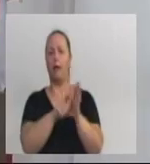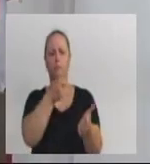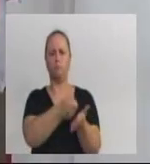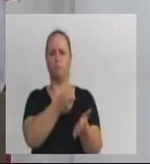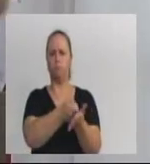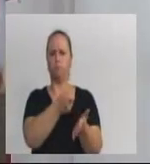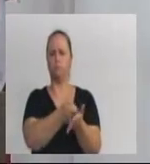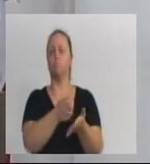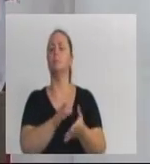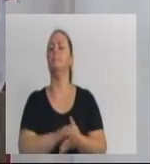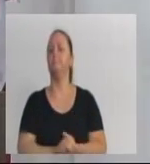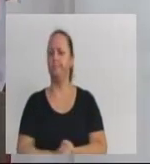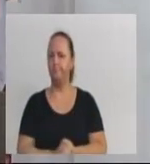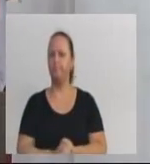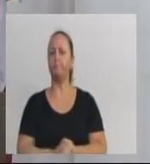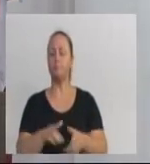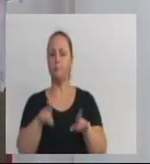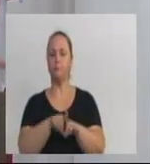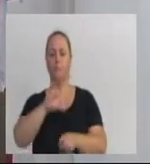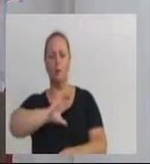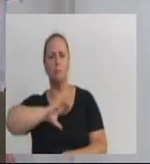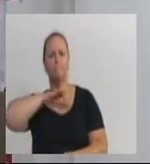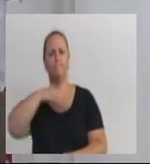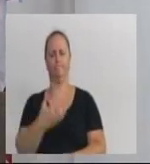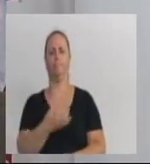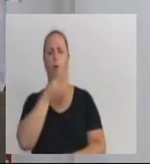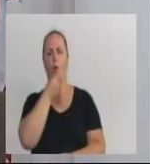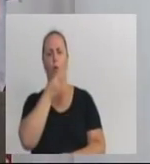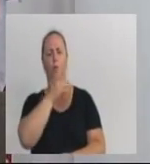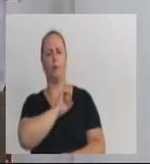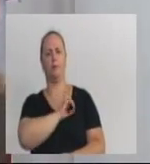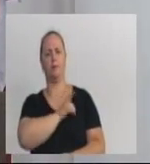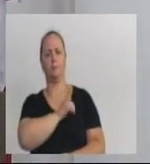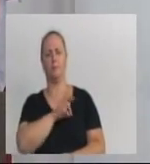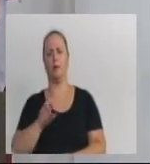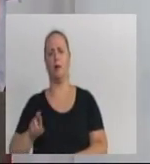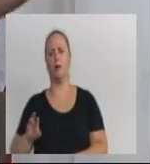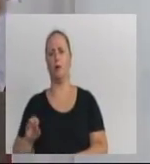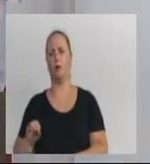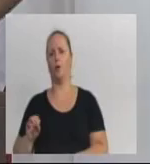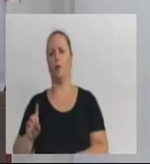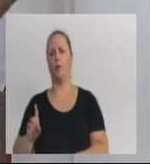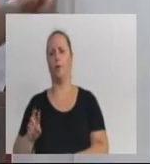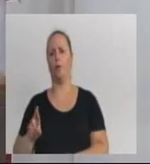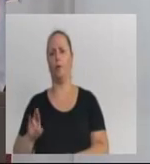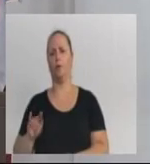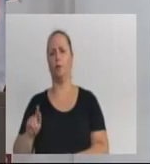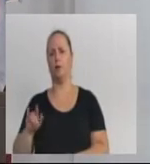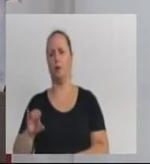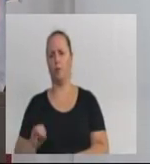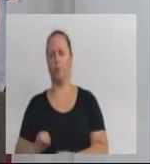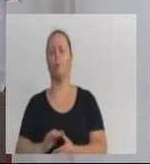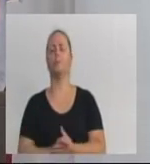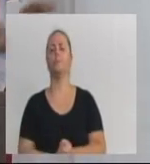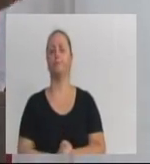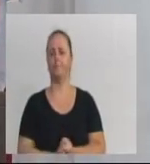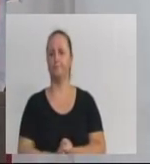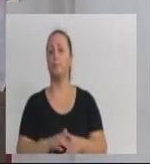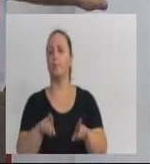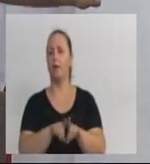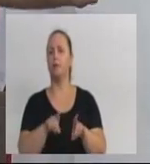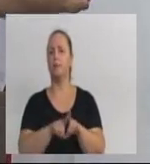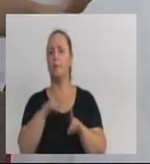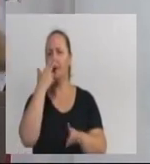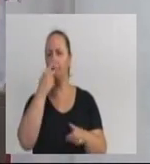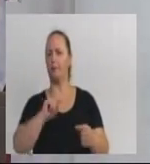foi a coragem do delegado Rodrigo Marchetti em se expor aqui e falar isso. E ainda quando incitado de discussões internas da polícia, falou, não, isso